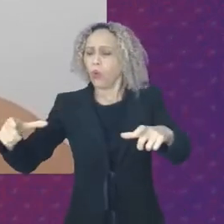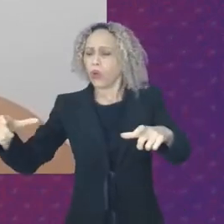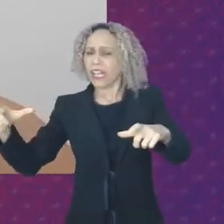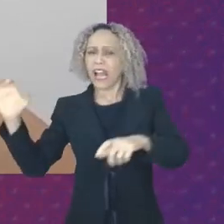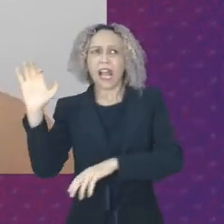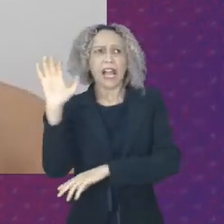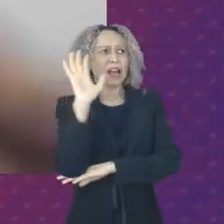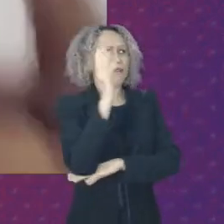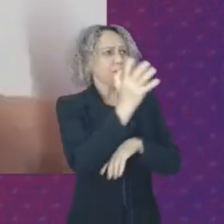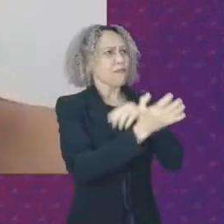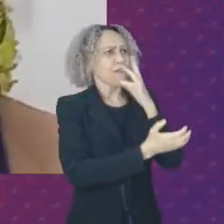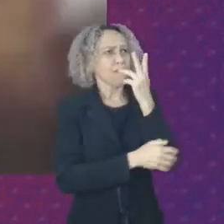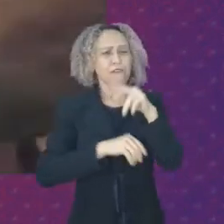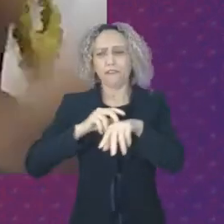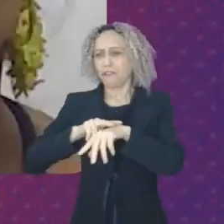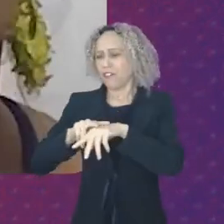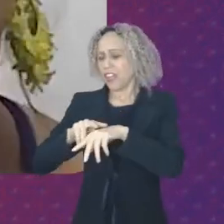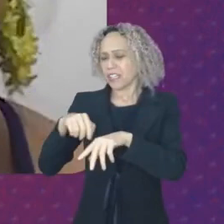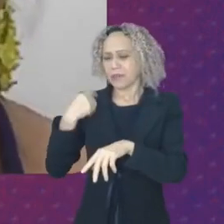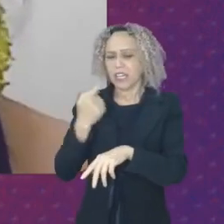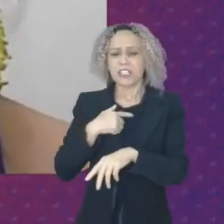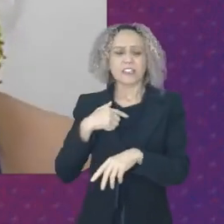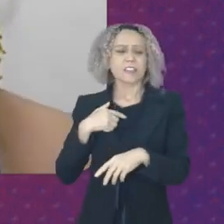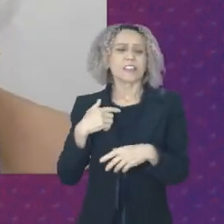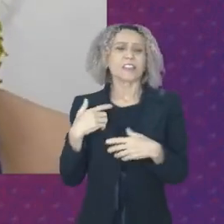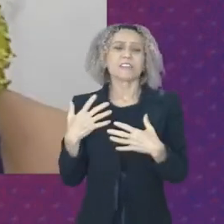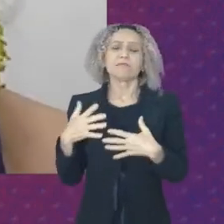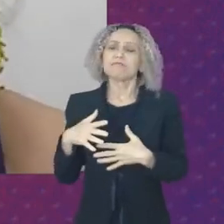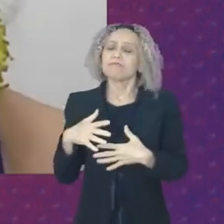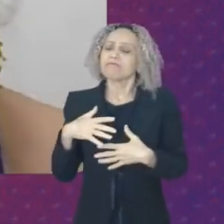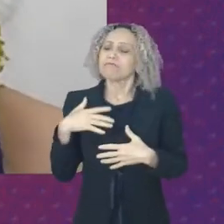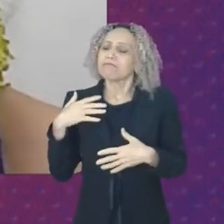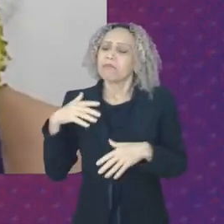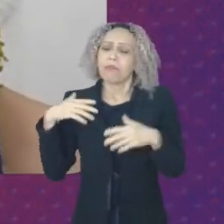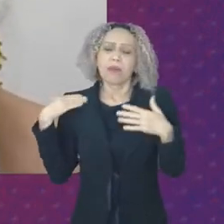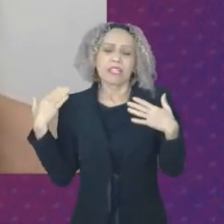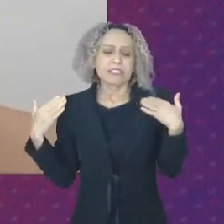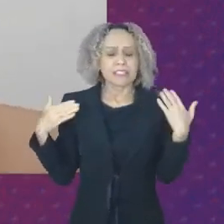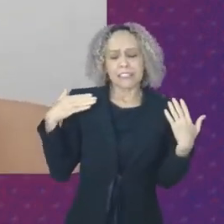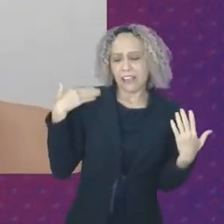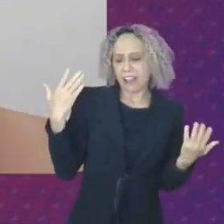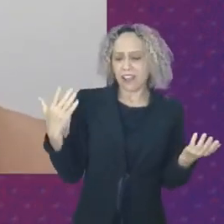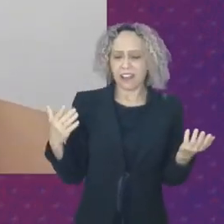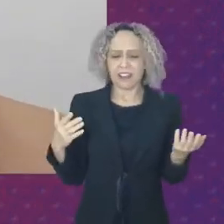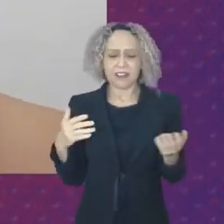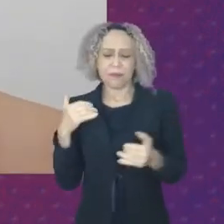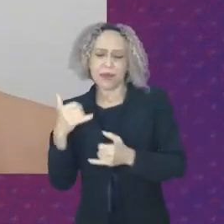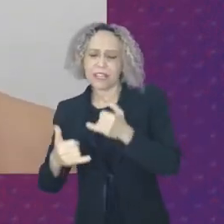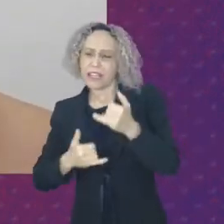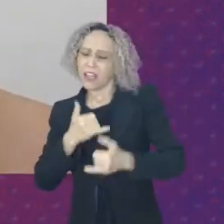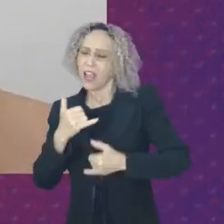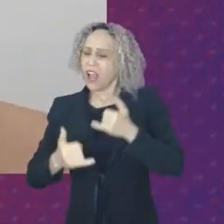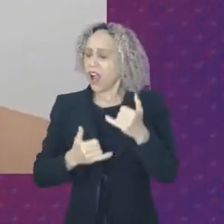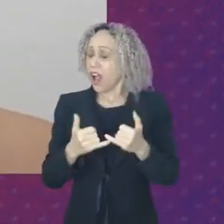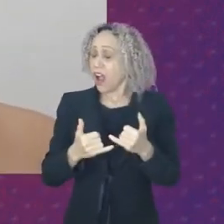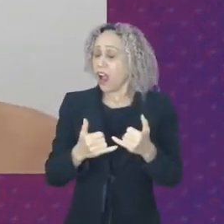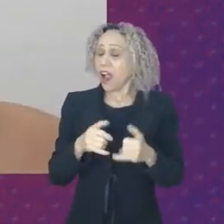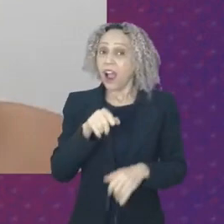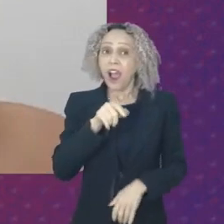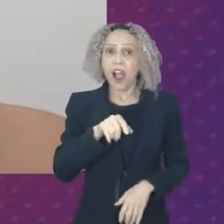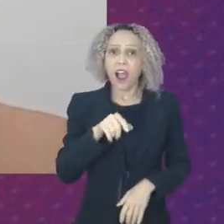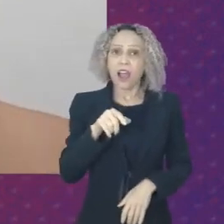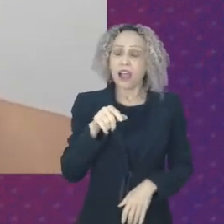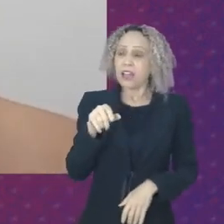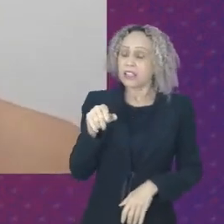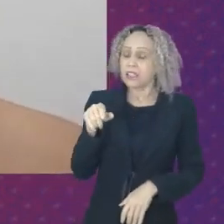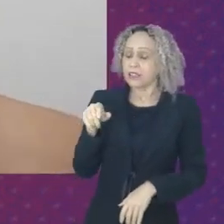de mecanismos, mas você coloca na principal cidade da América Latina uma iniciativa como essa